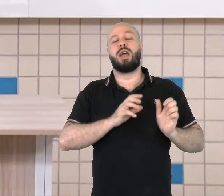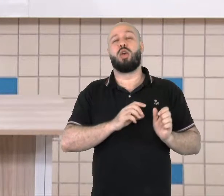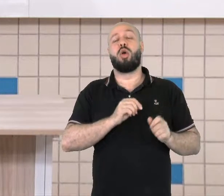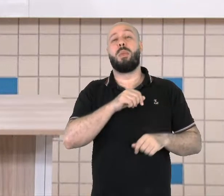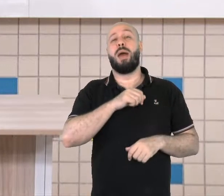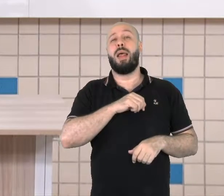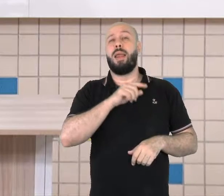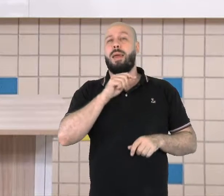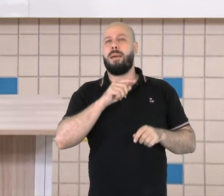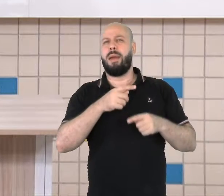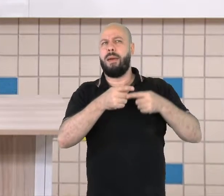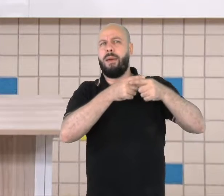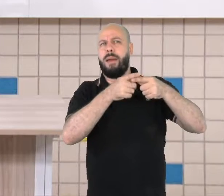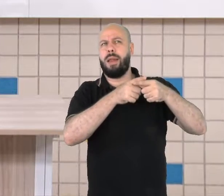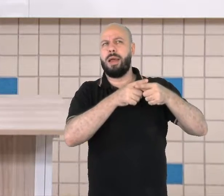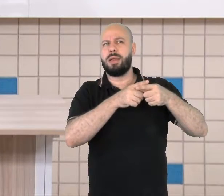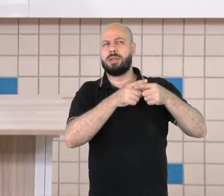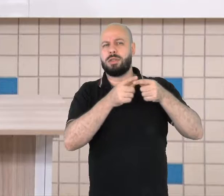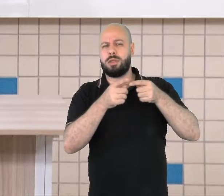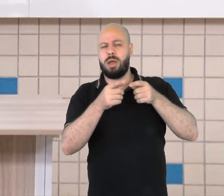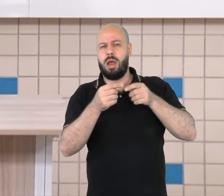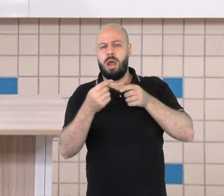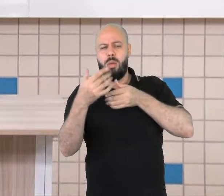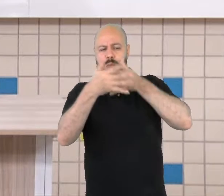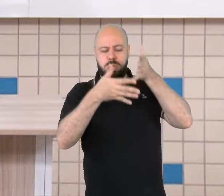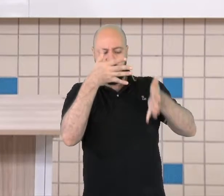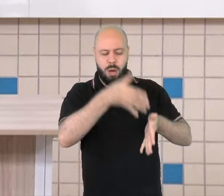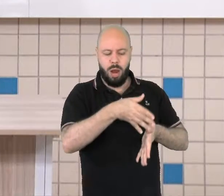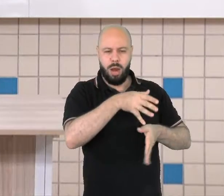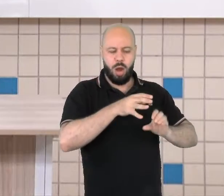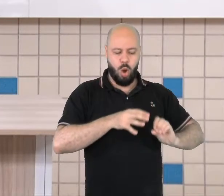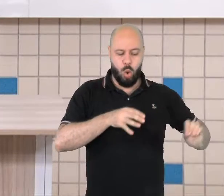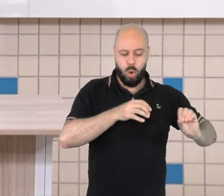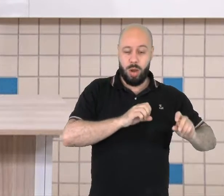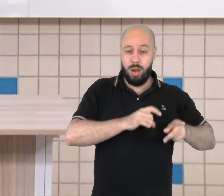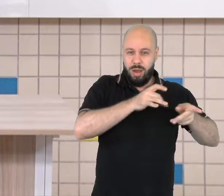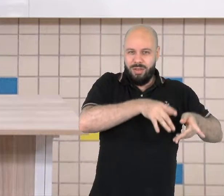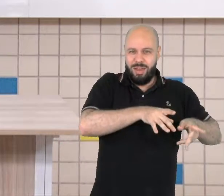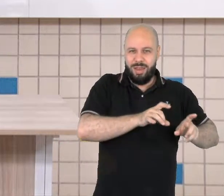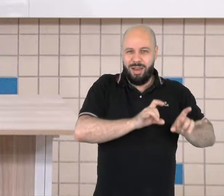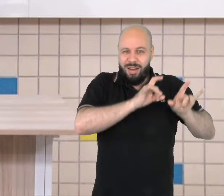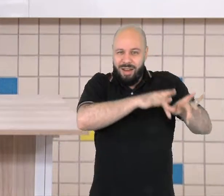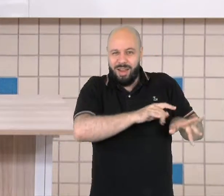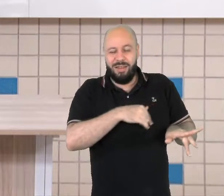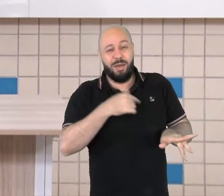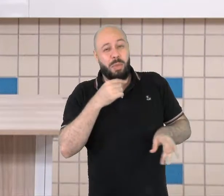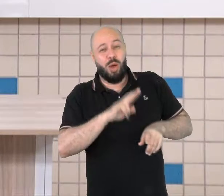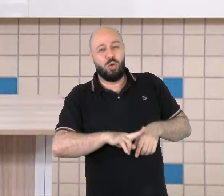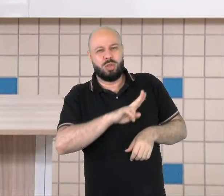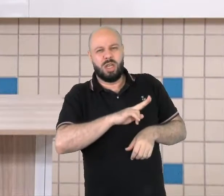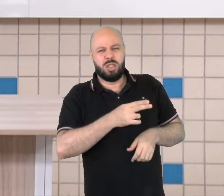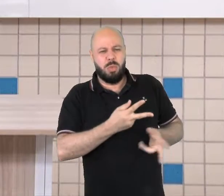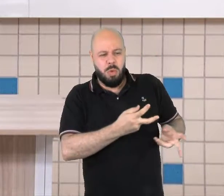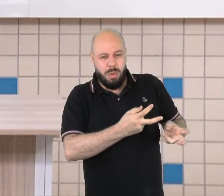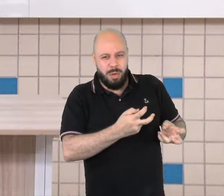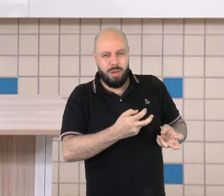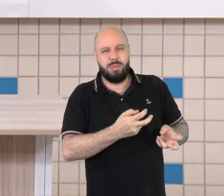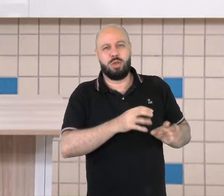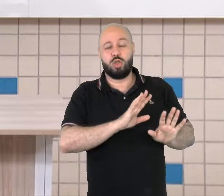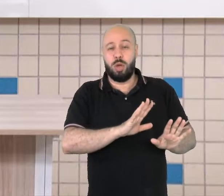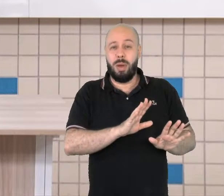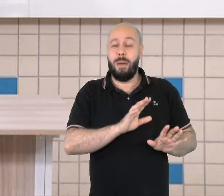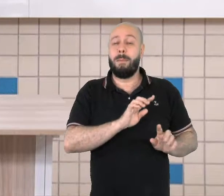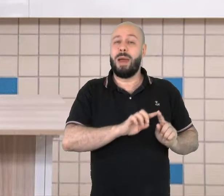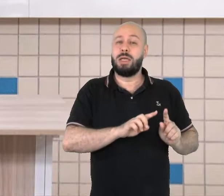inglesa de povoamento. Então a população inglesa foi para lá para usufruir daquele lugar? Foi, mas